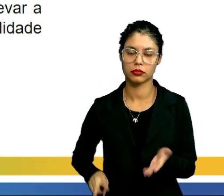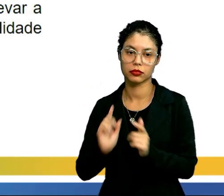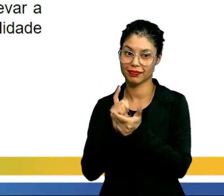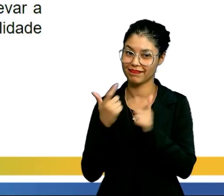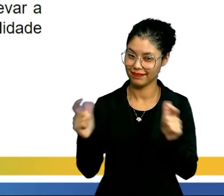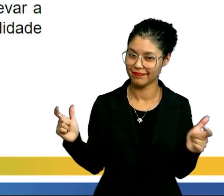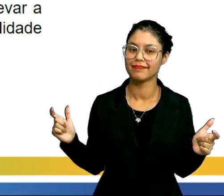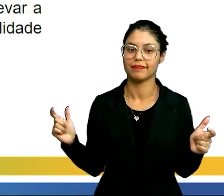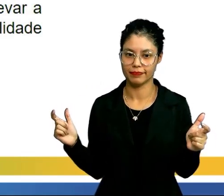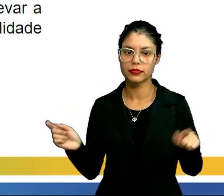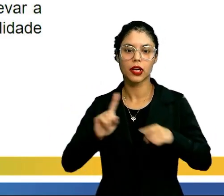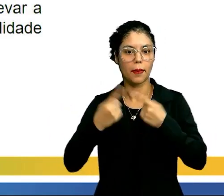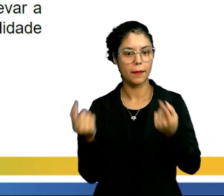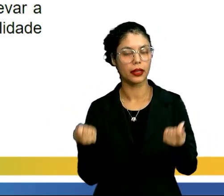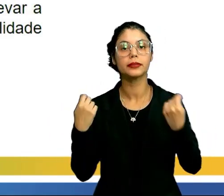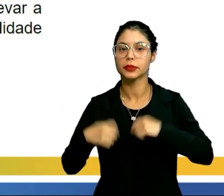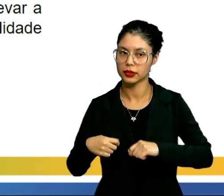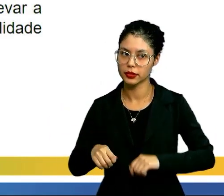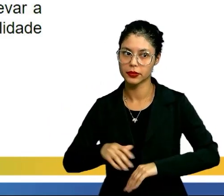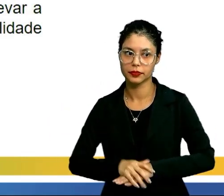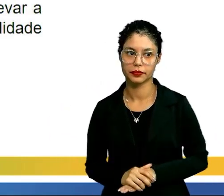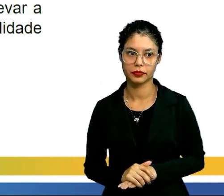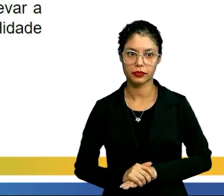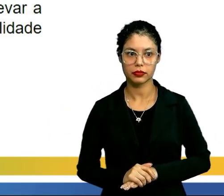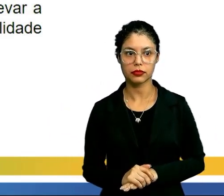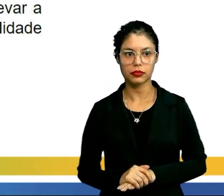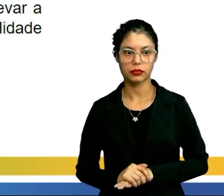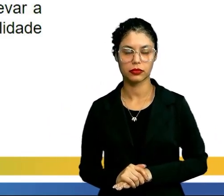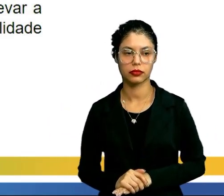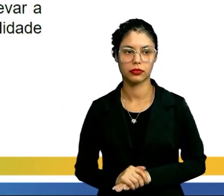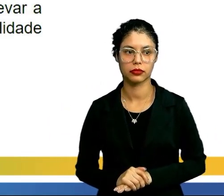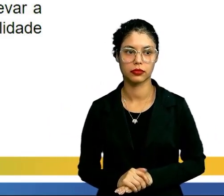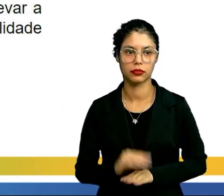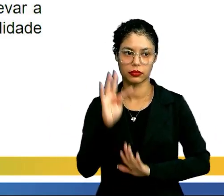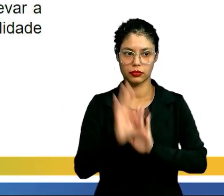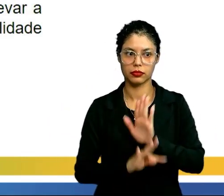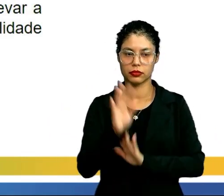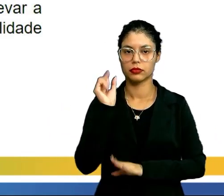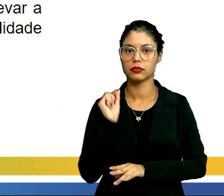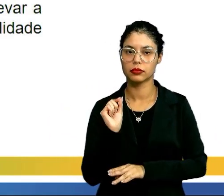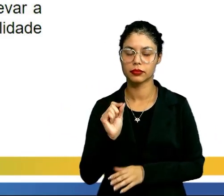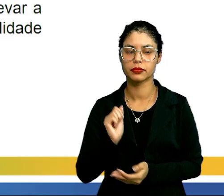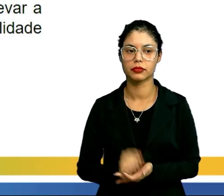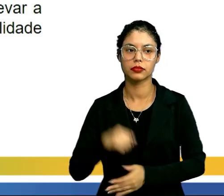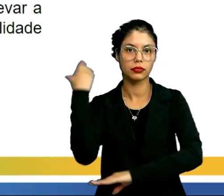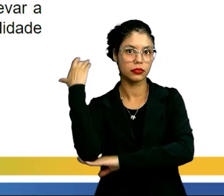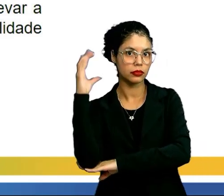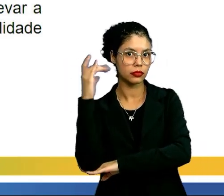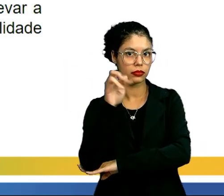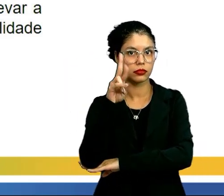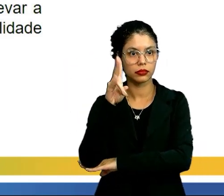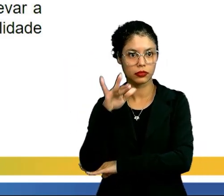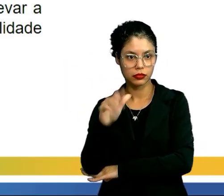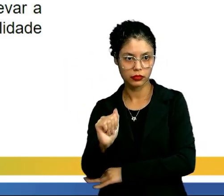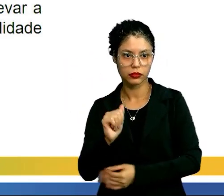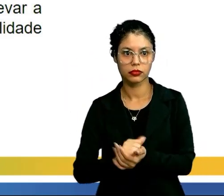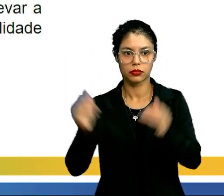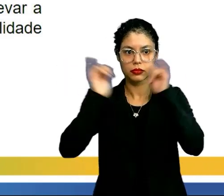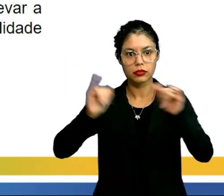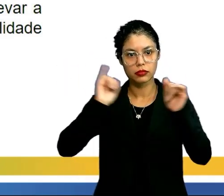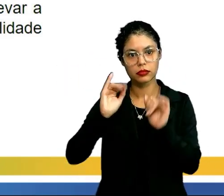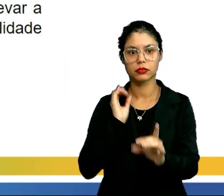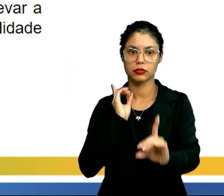pouco longas, porém são necessárias. Então, no nosso primeiro texto, nós temos: cientistas da